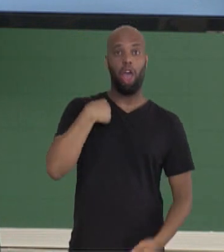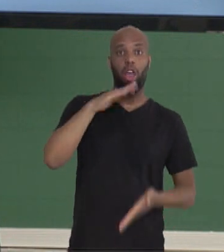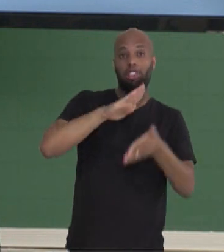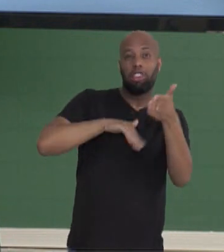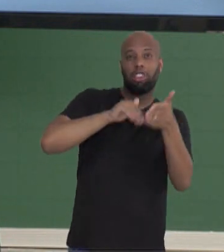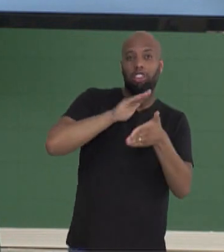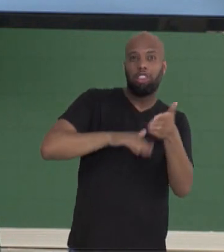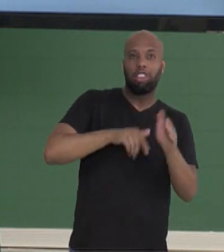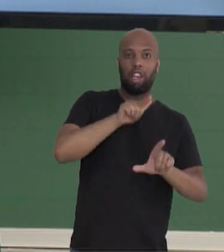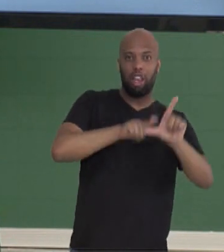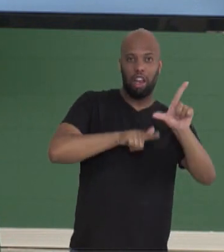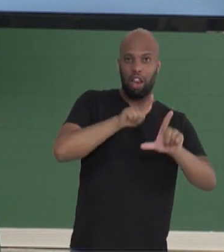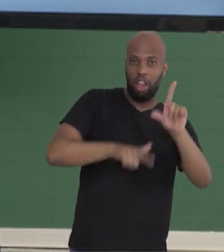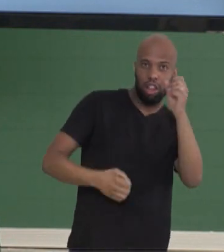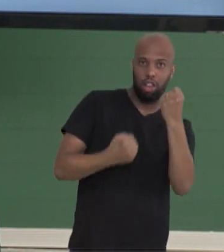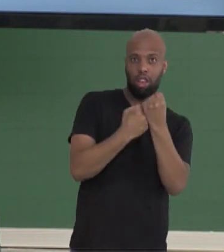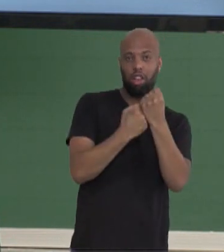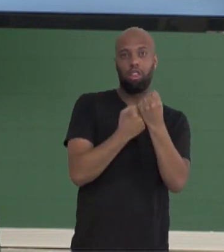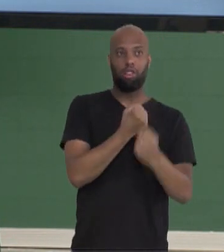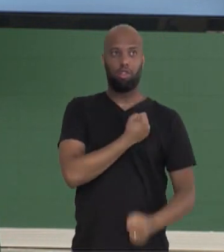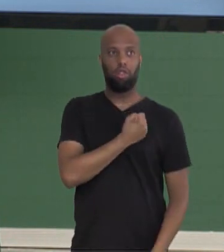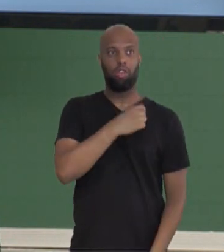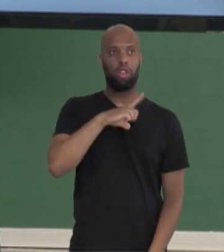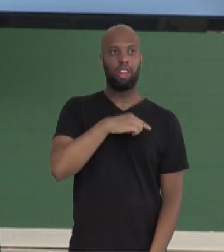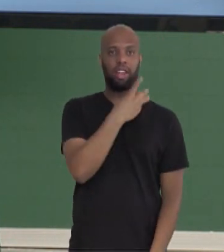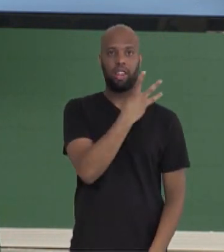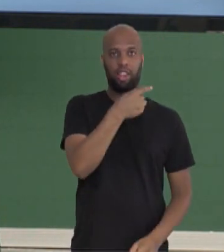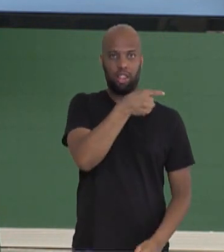gente vai ter 3 menos 2 e 3